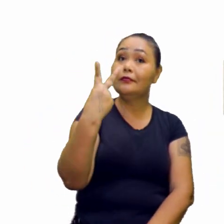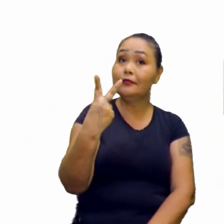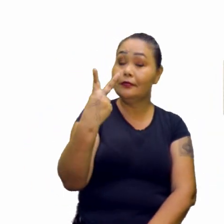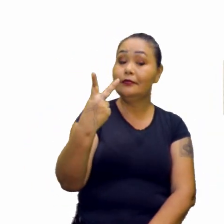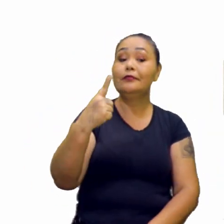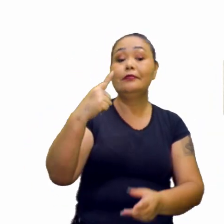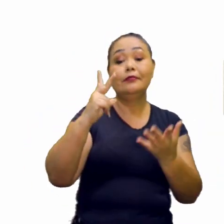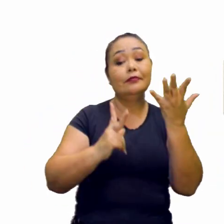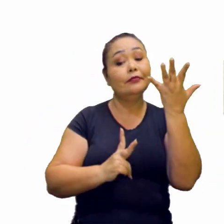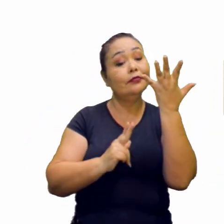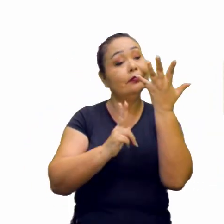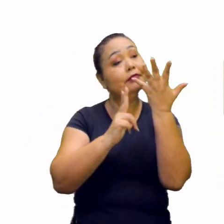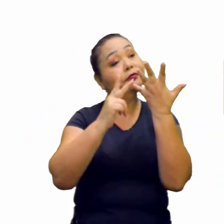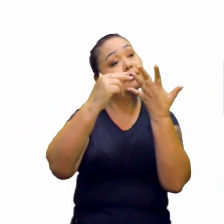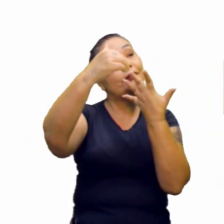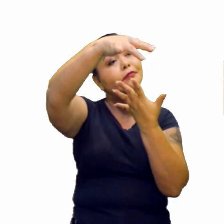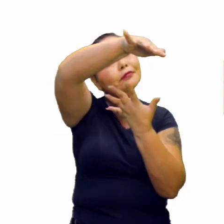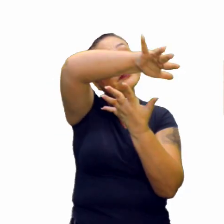copa.